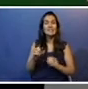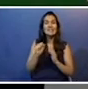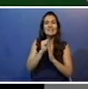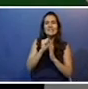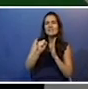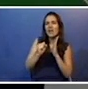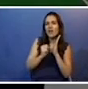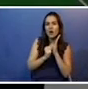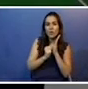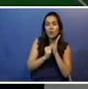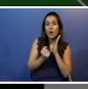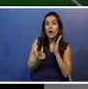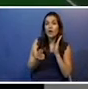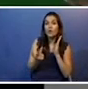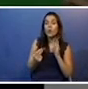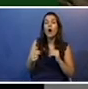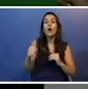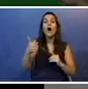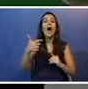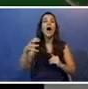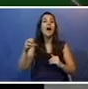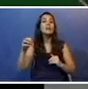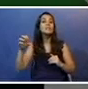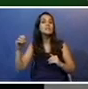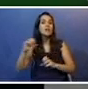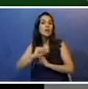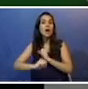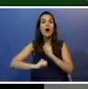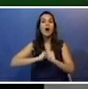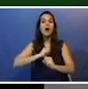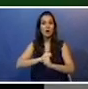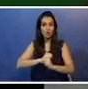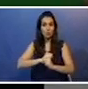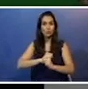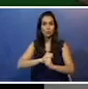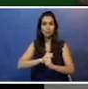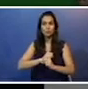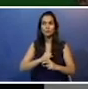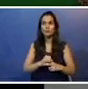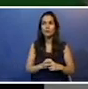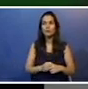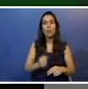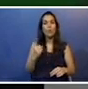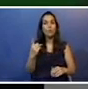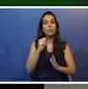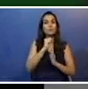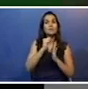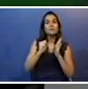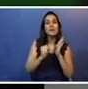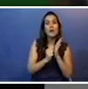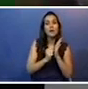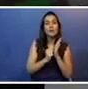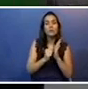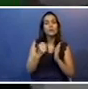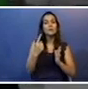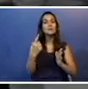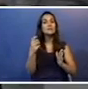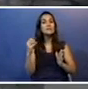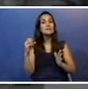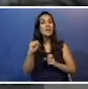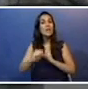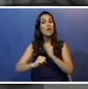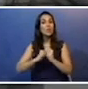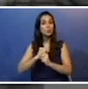corresponde a 100 anos. Então, quando se passam 100 anos, se passou um século.